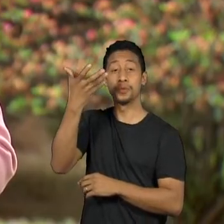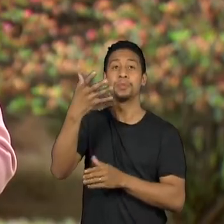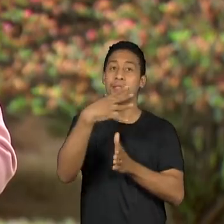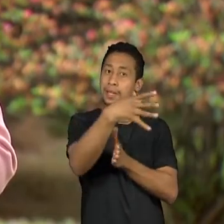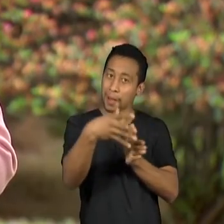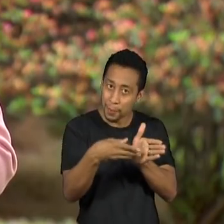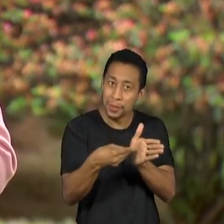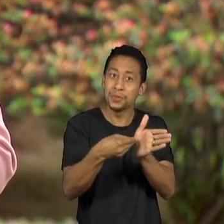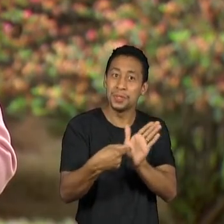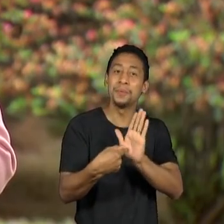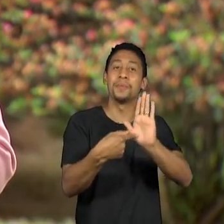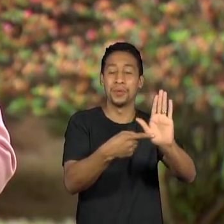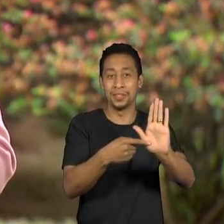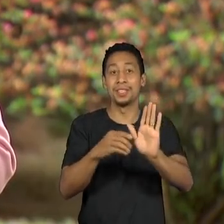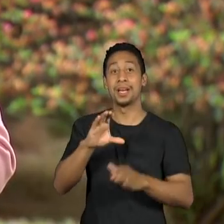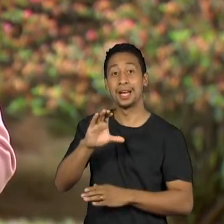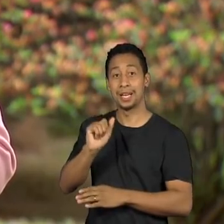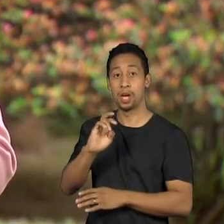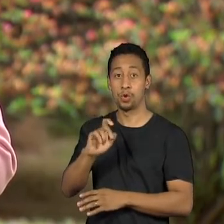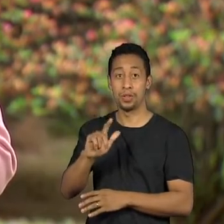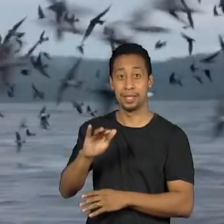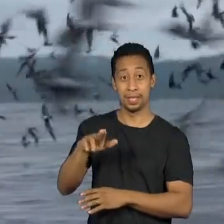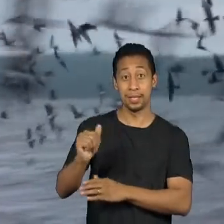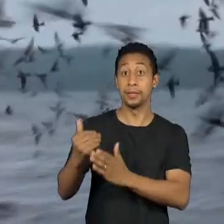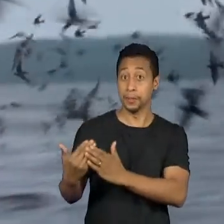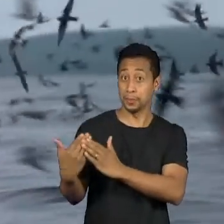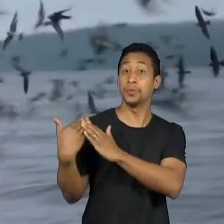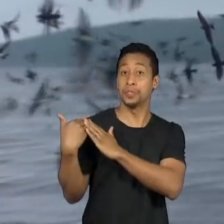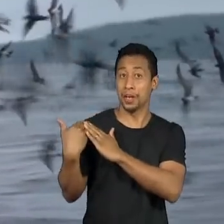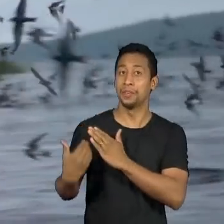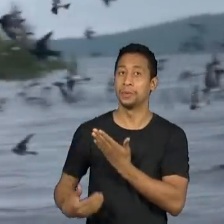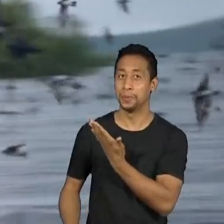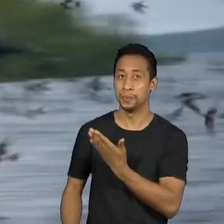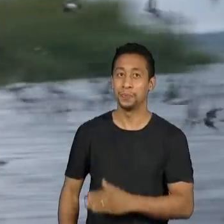a direção de Carolina Fernandes.